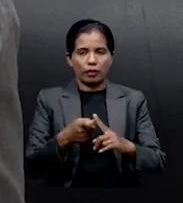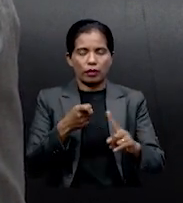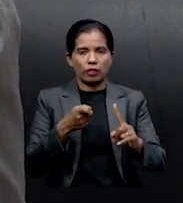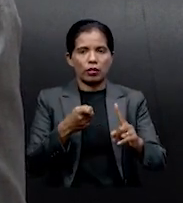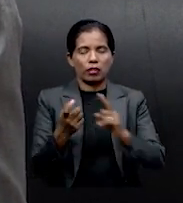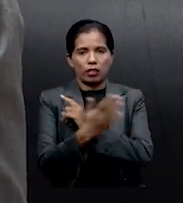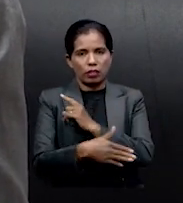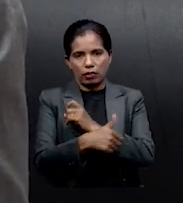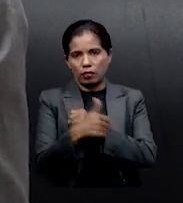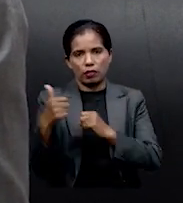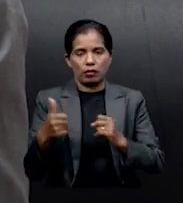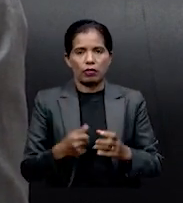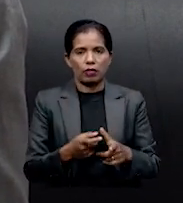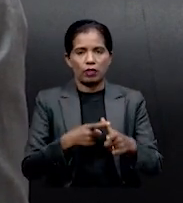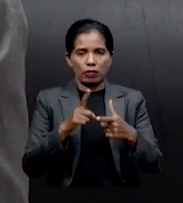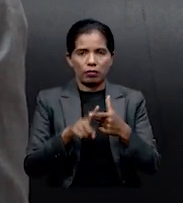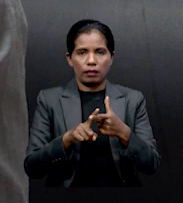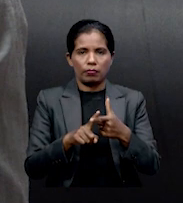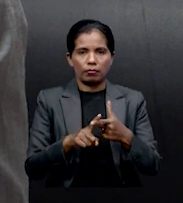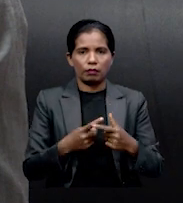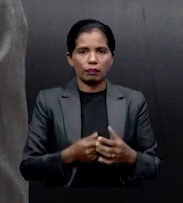importação, e